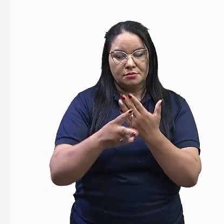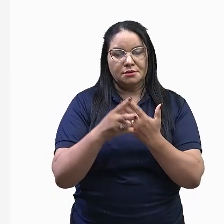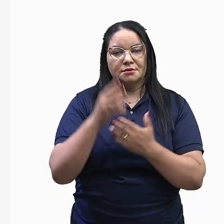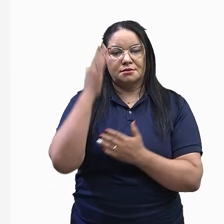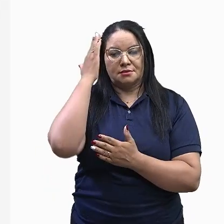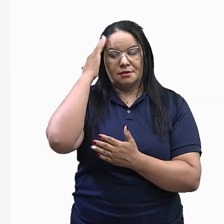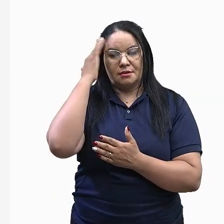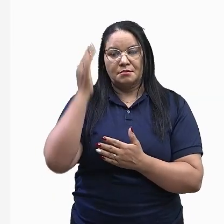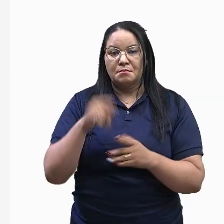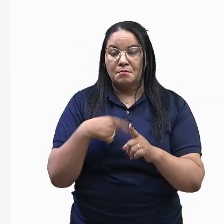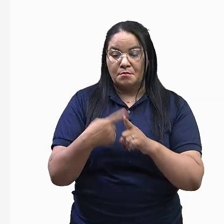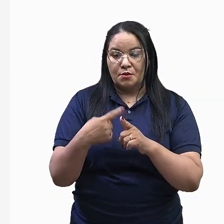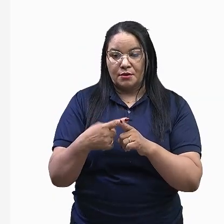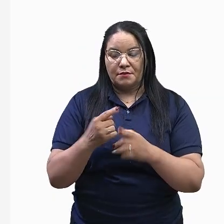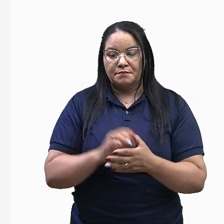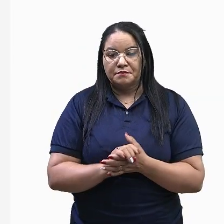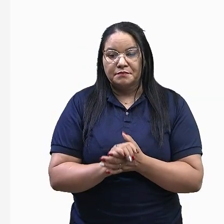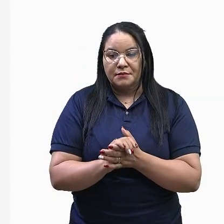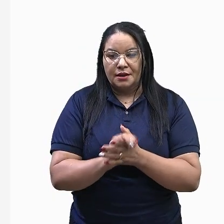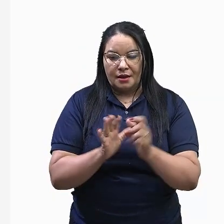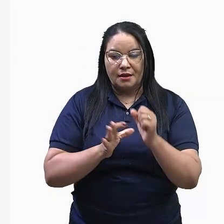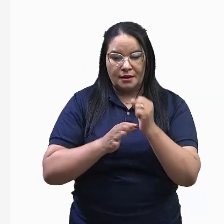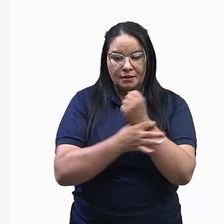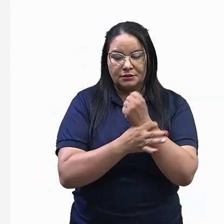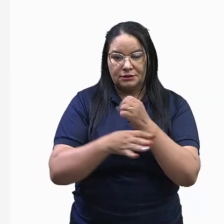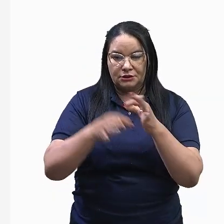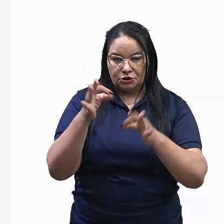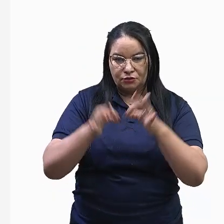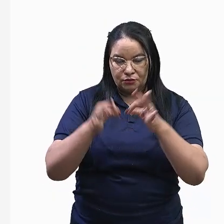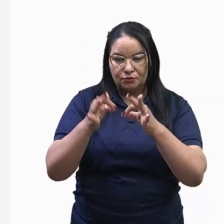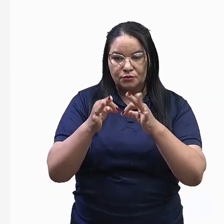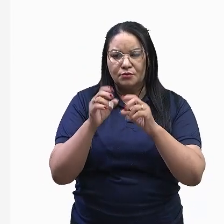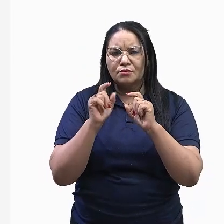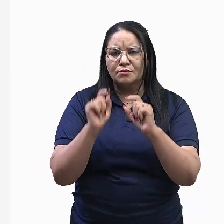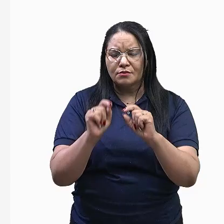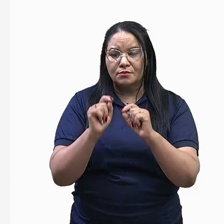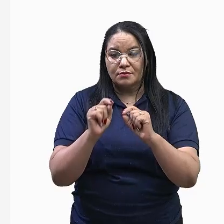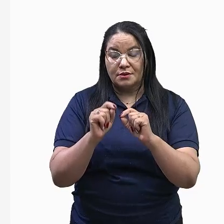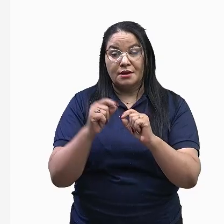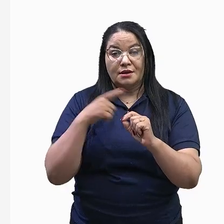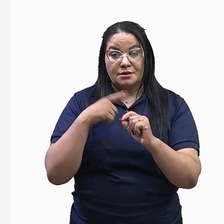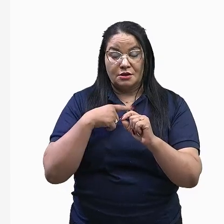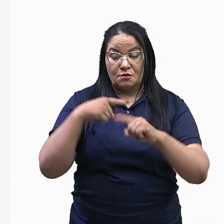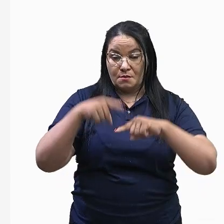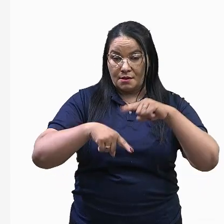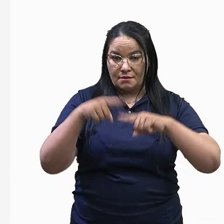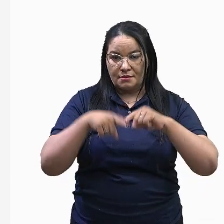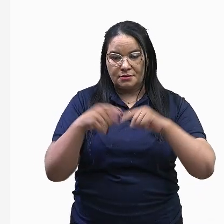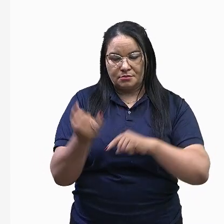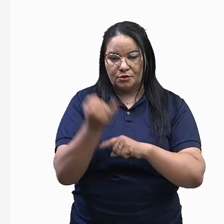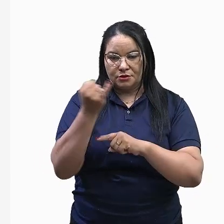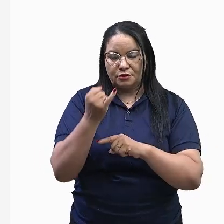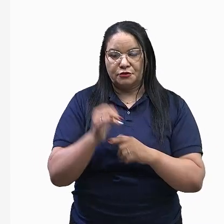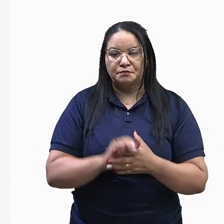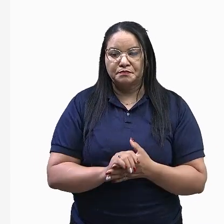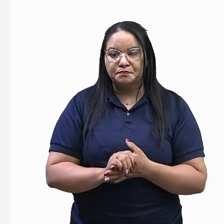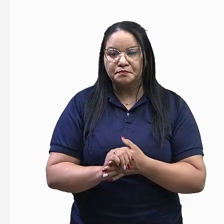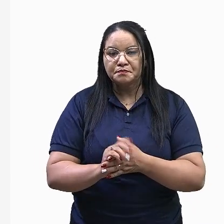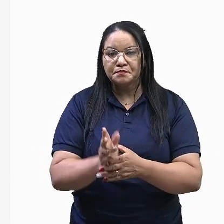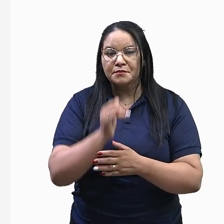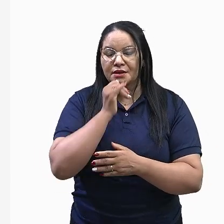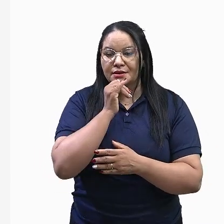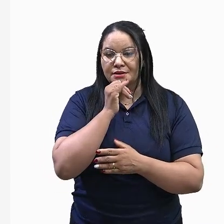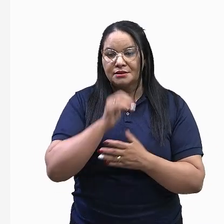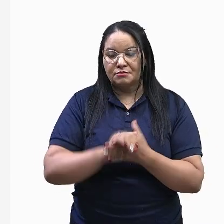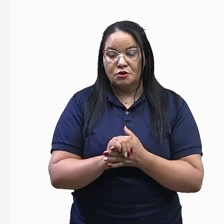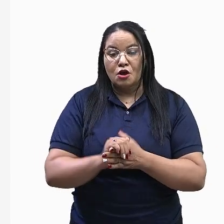garantia da segurança jurídica traz um elemento importante de que tudo aquilo